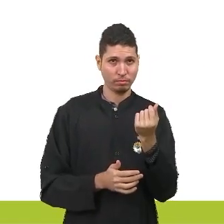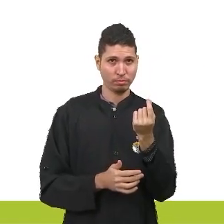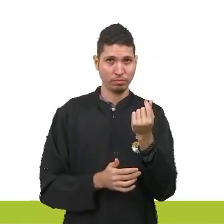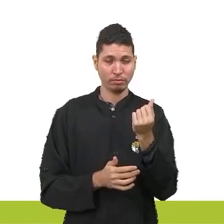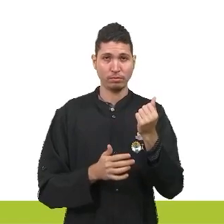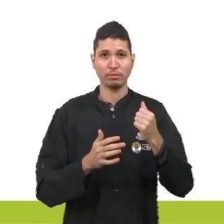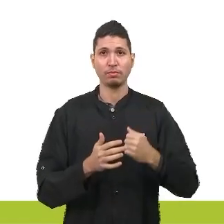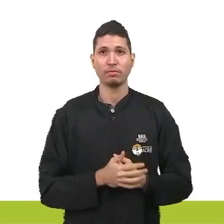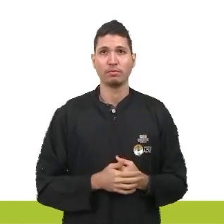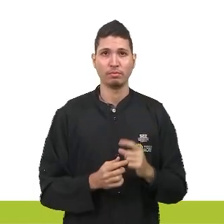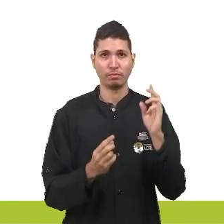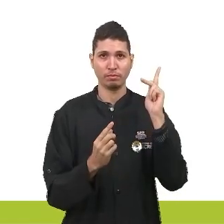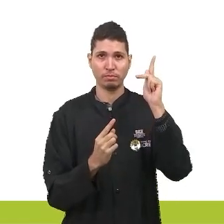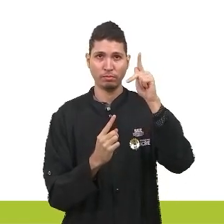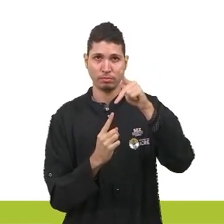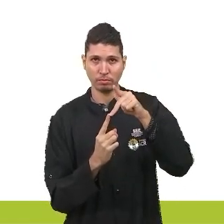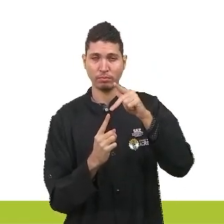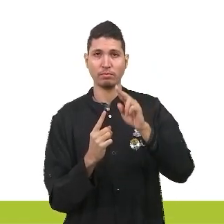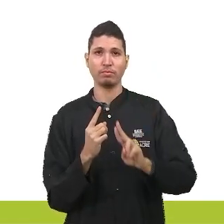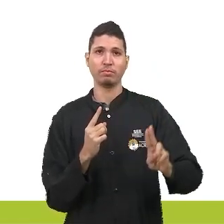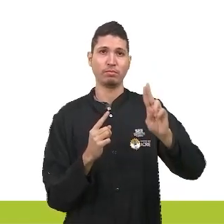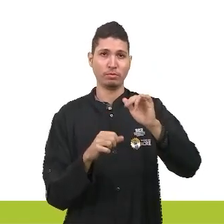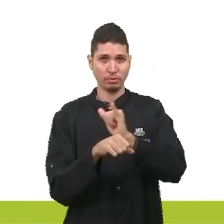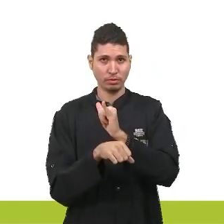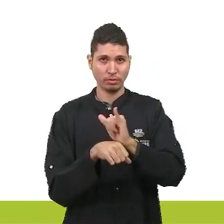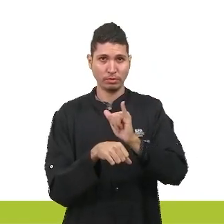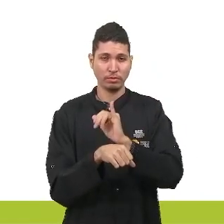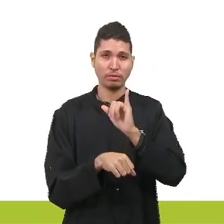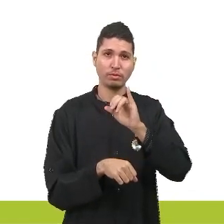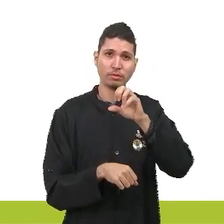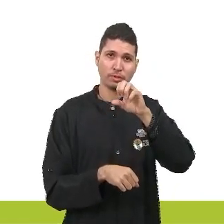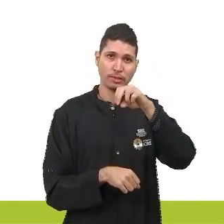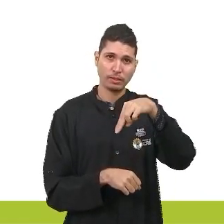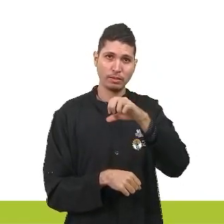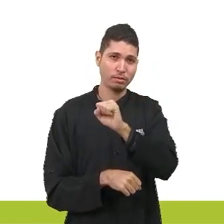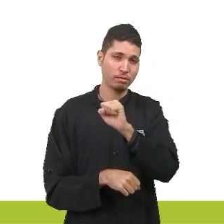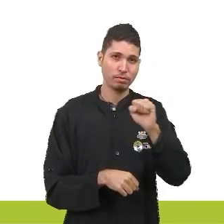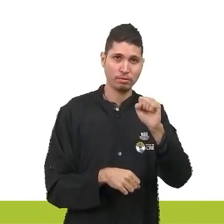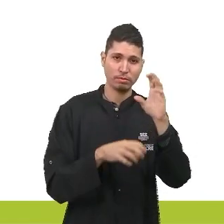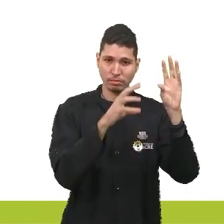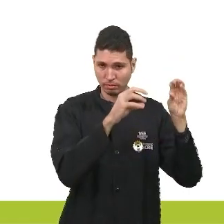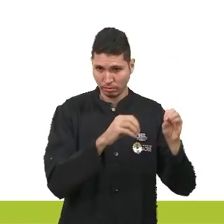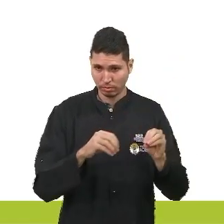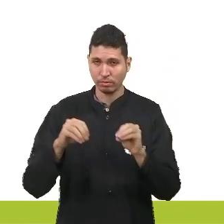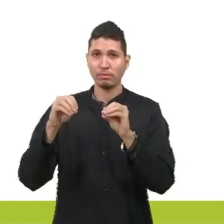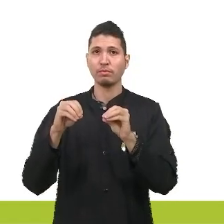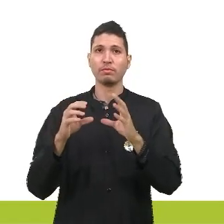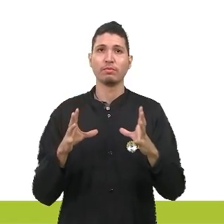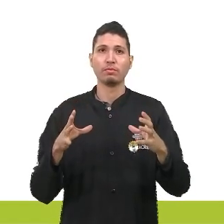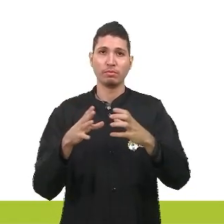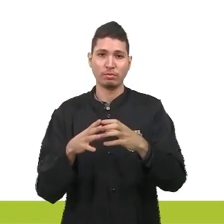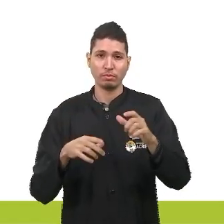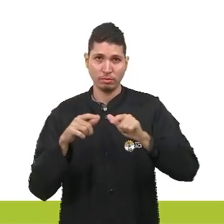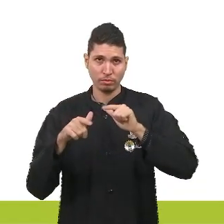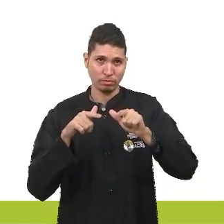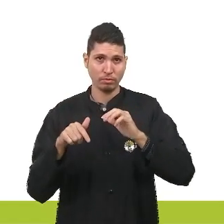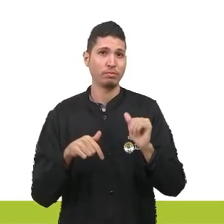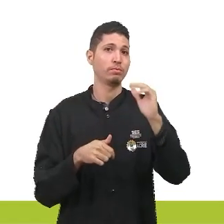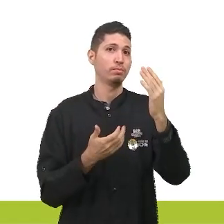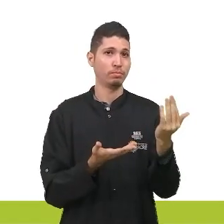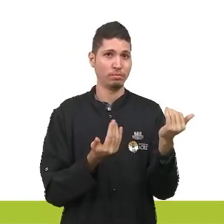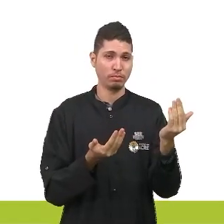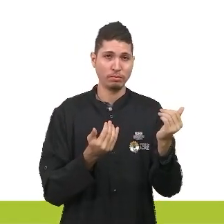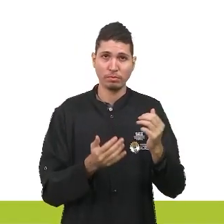fator previdenciário, mecanismo utilizado pelo INSS para tentar adiar a aposentadoria dos trabalhadores mais jovens, penalizando quem